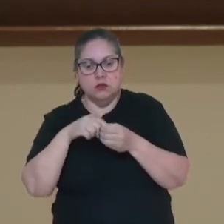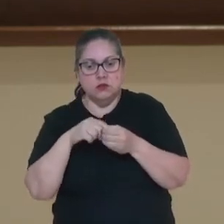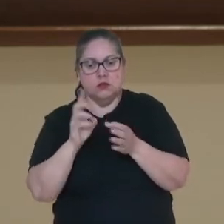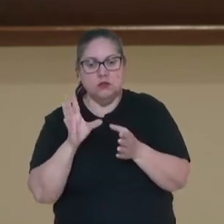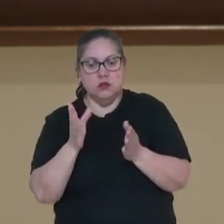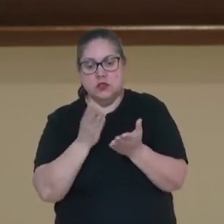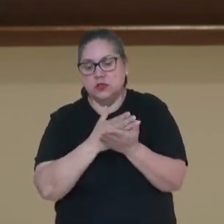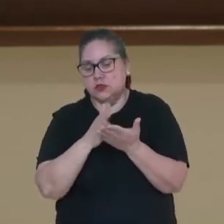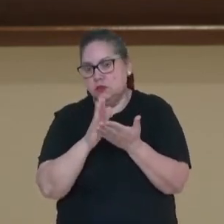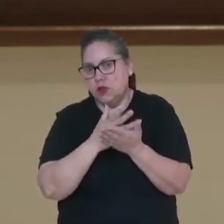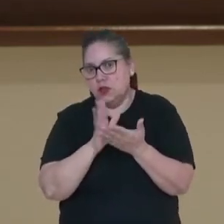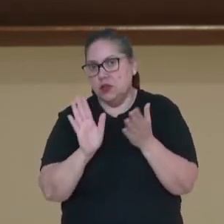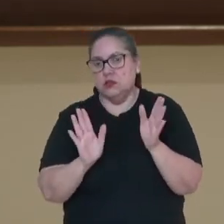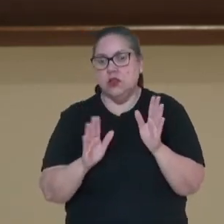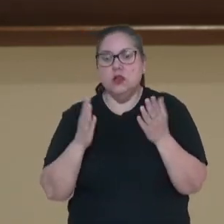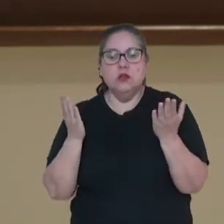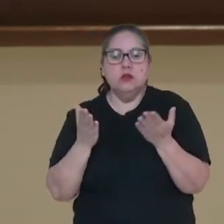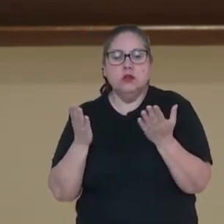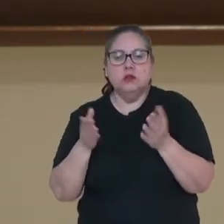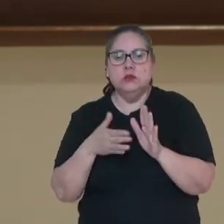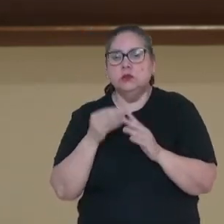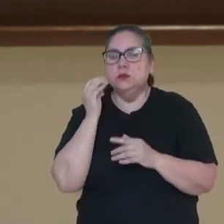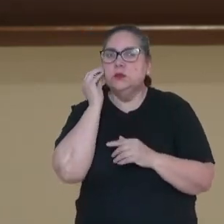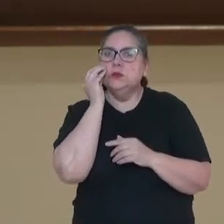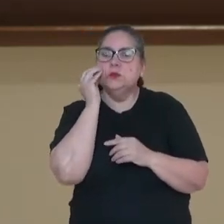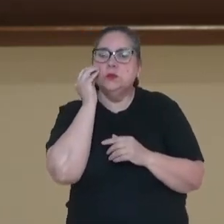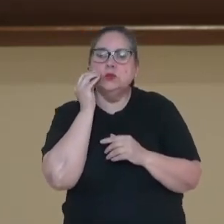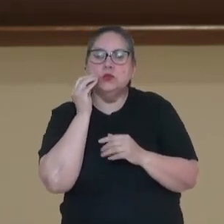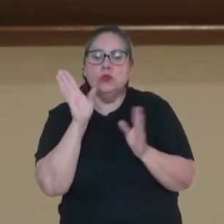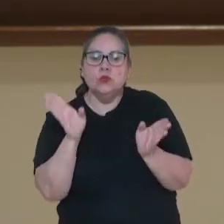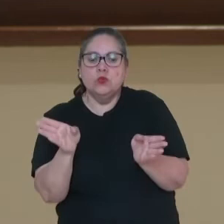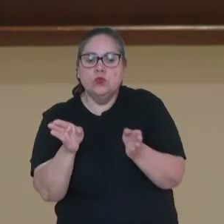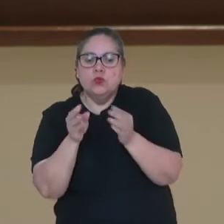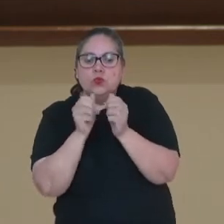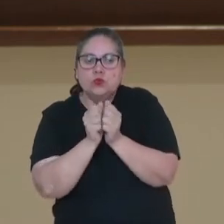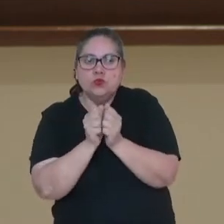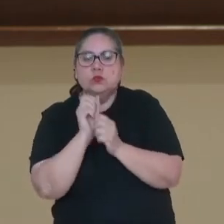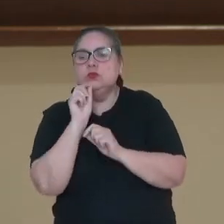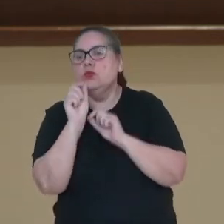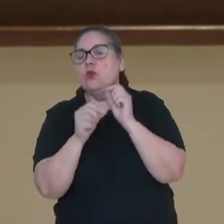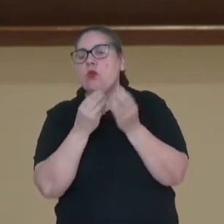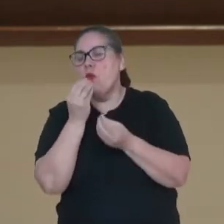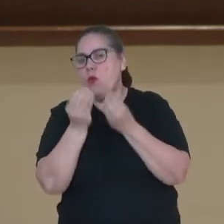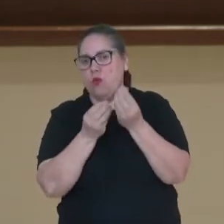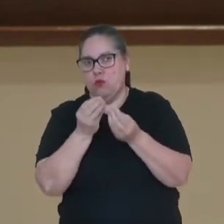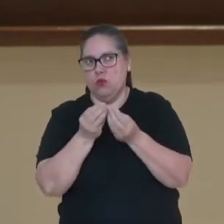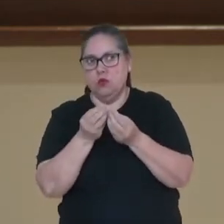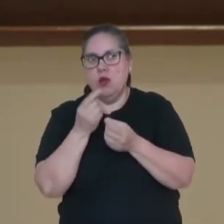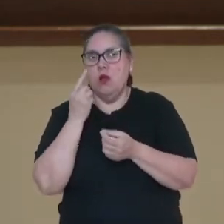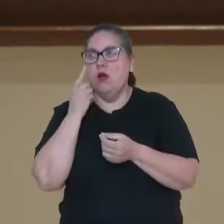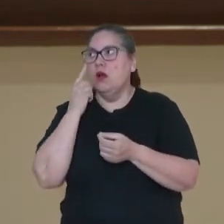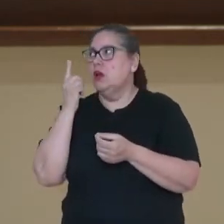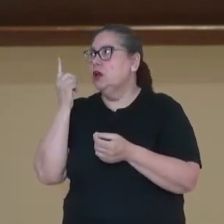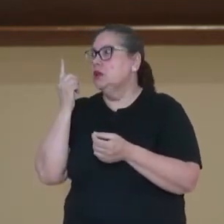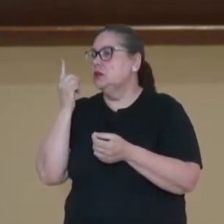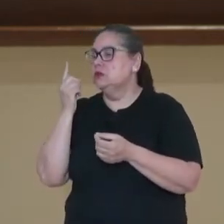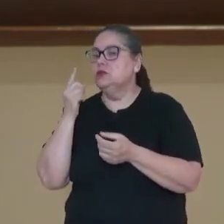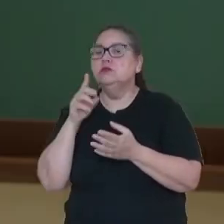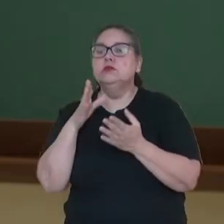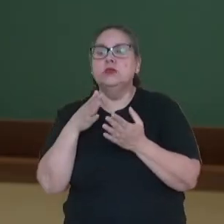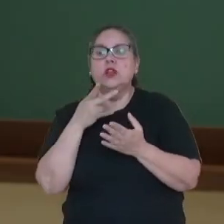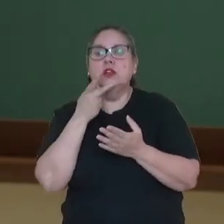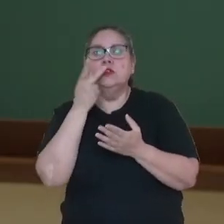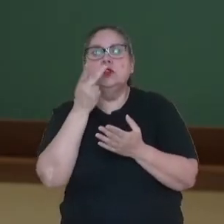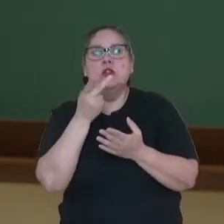forma separadas, agora a gente vai tentar uni-los. De que forma? Olha só, o desafio